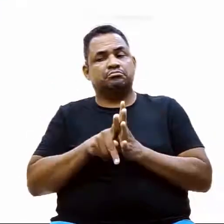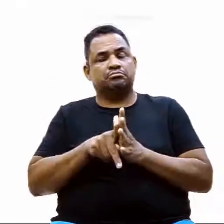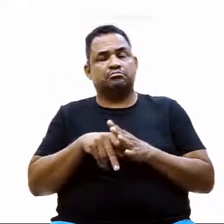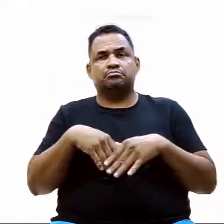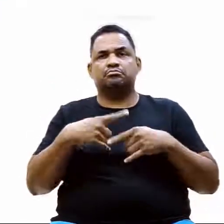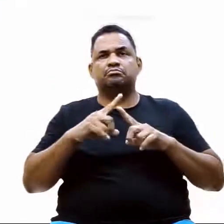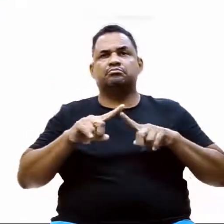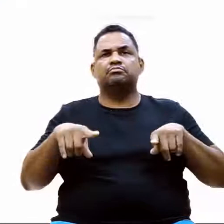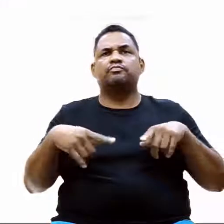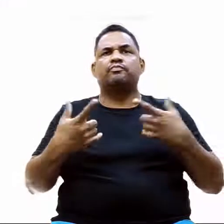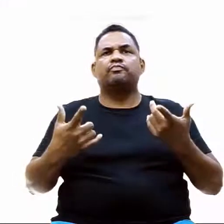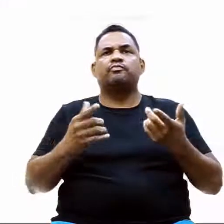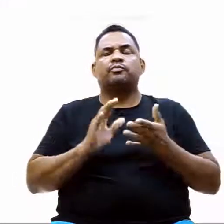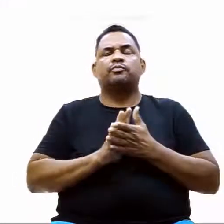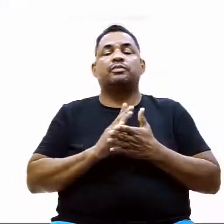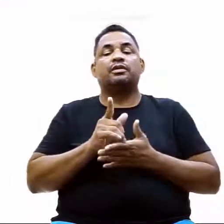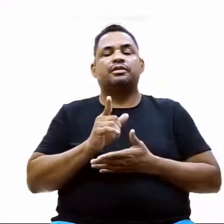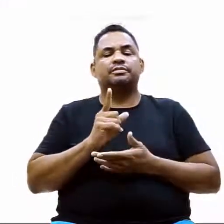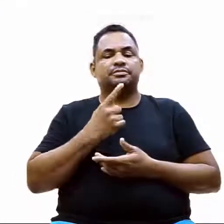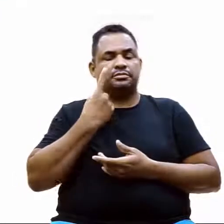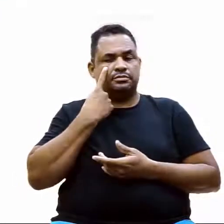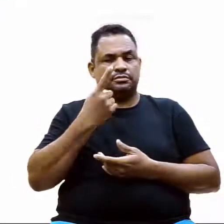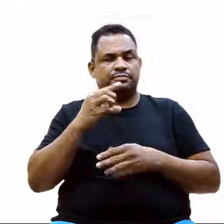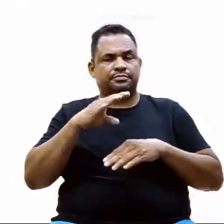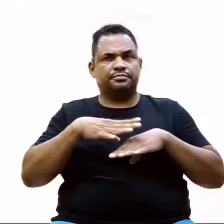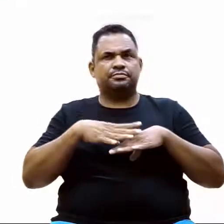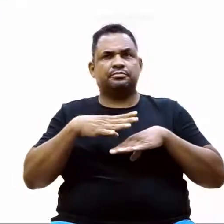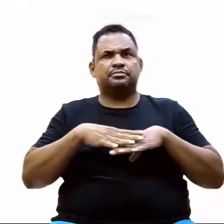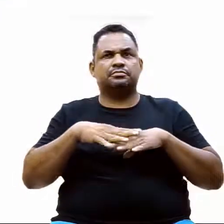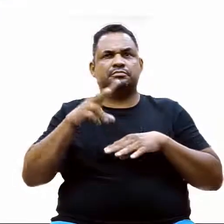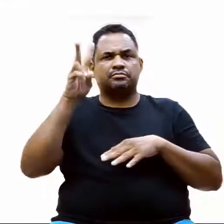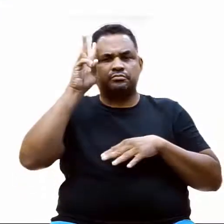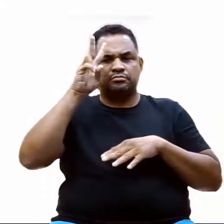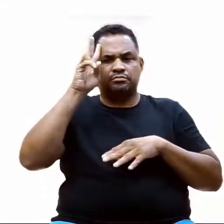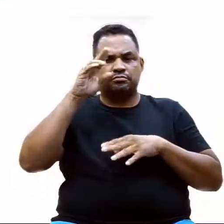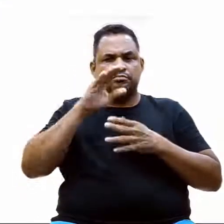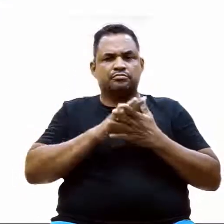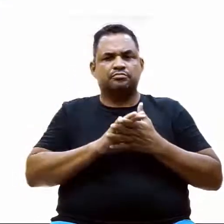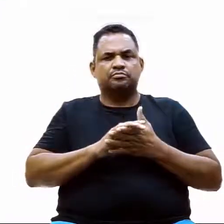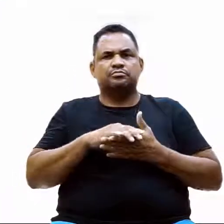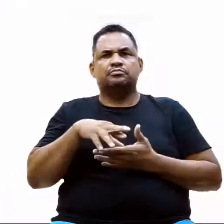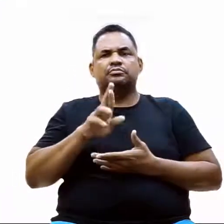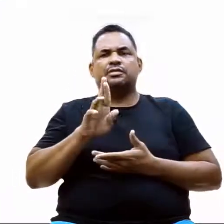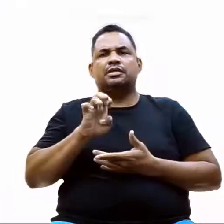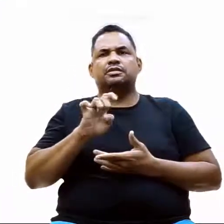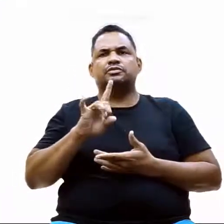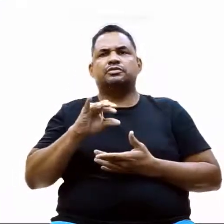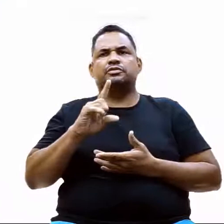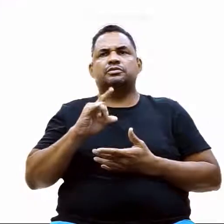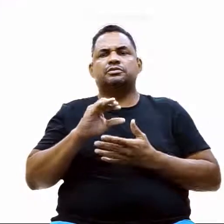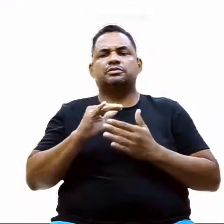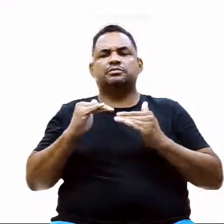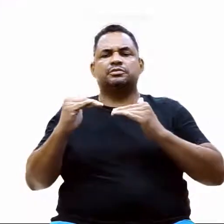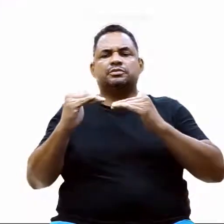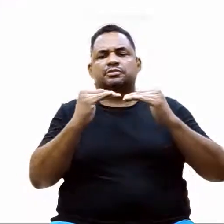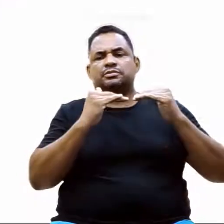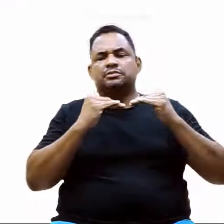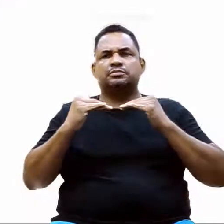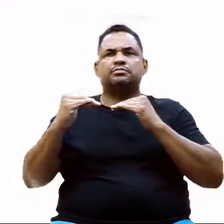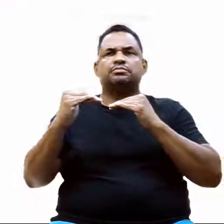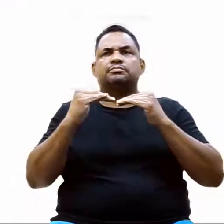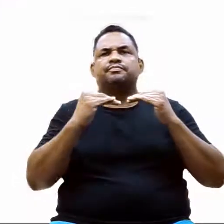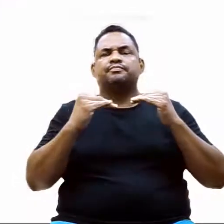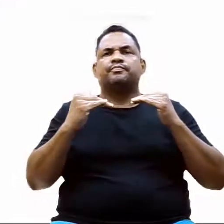mas você já deve ter visto matematicamente, lembra das razões e proporções? Proporções é